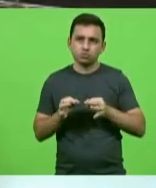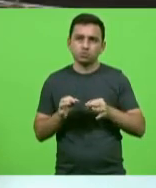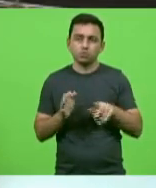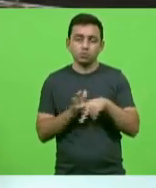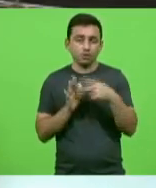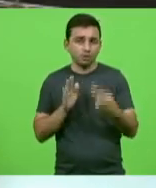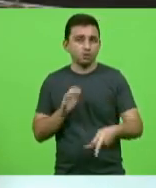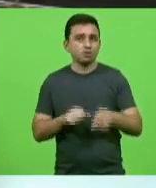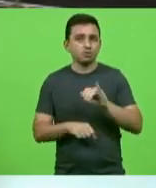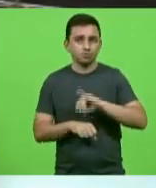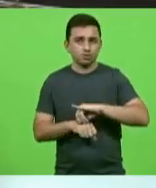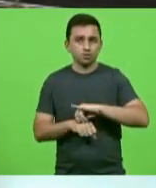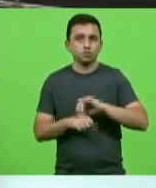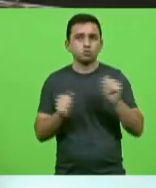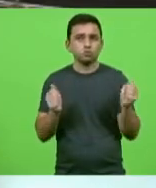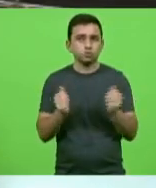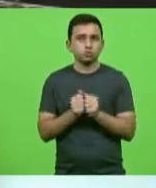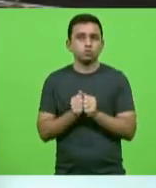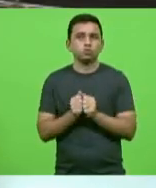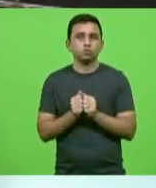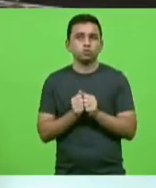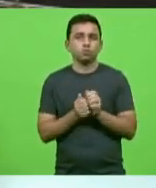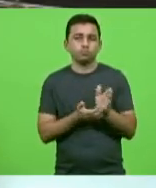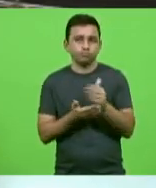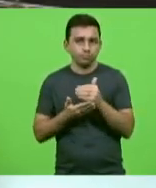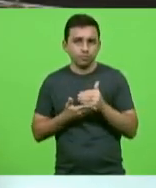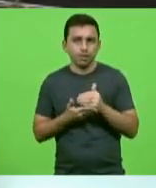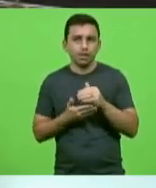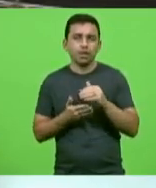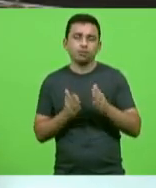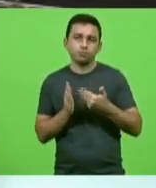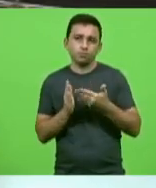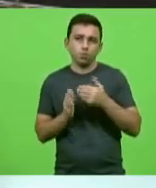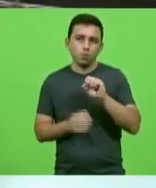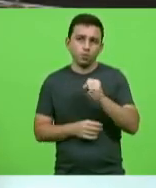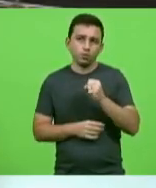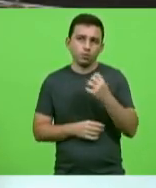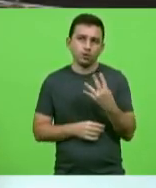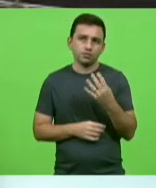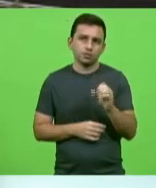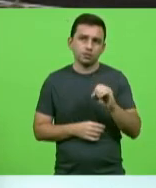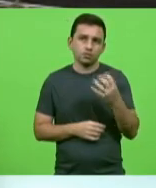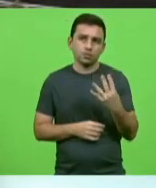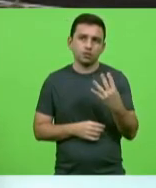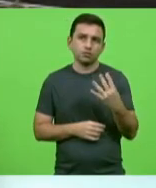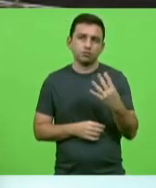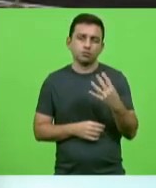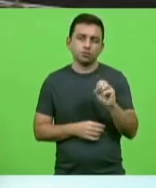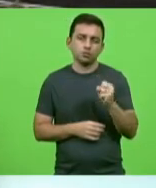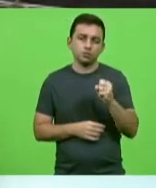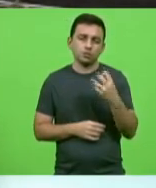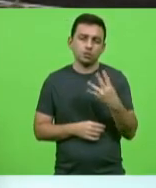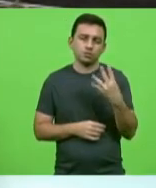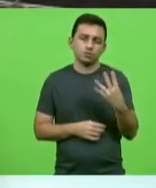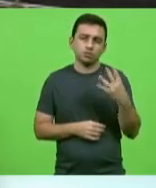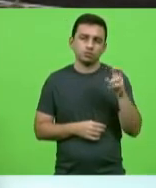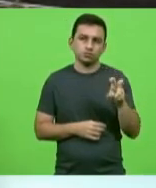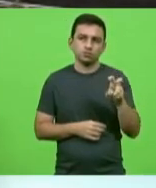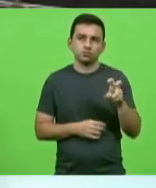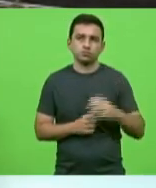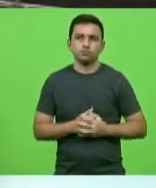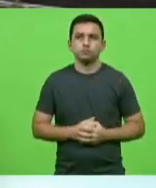Capital juntado pela defesa nas folhas 8404 8445